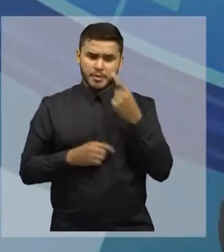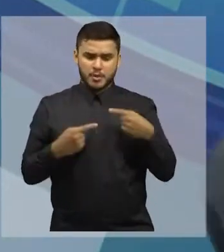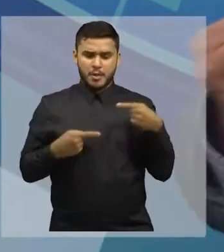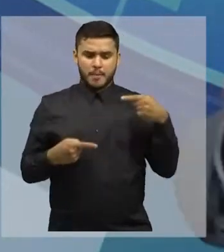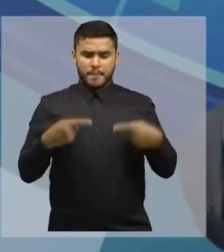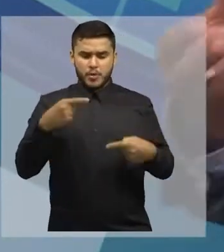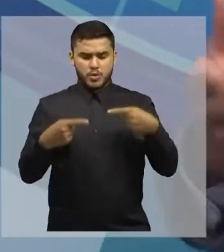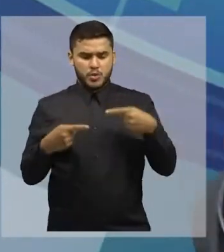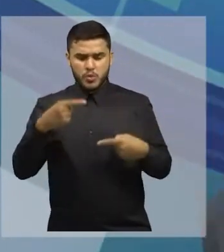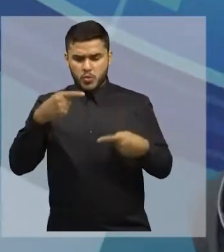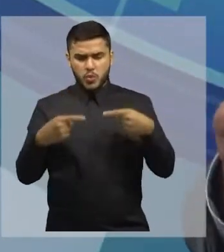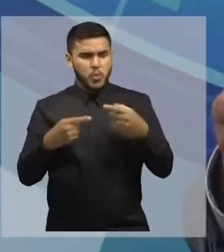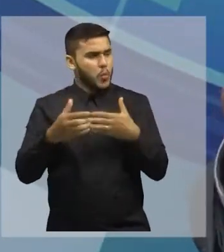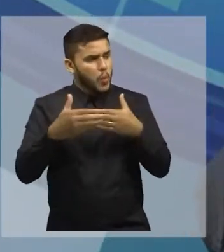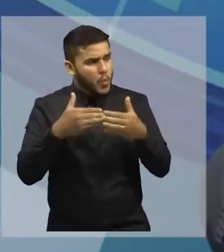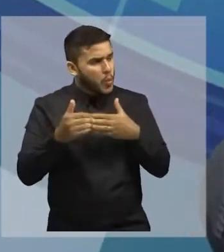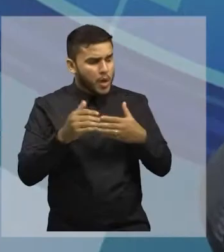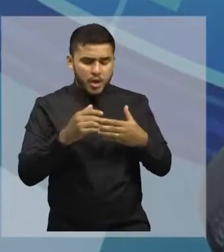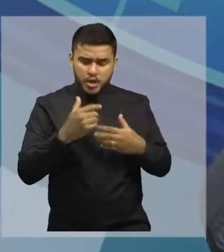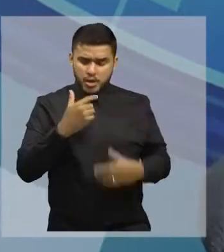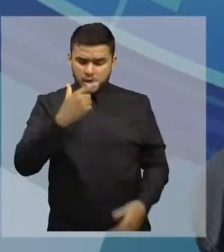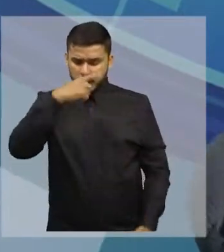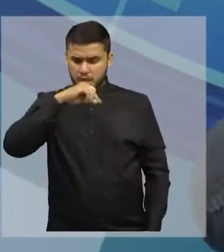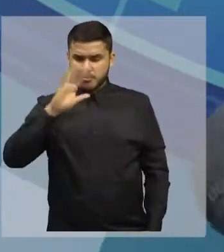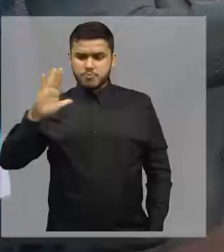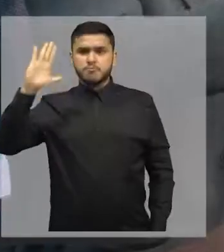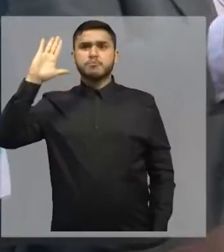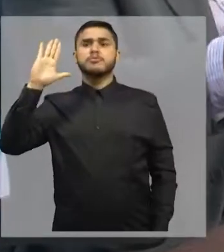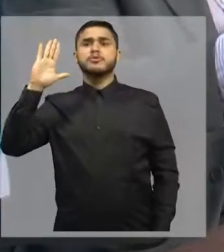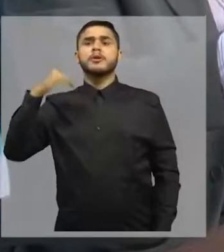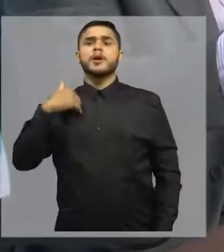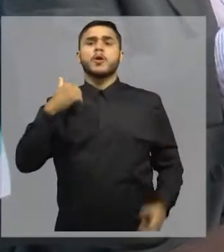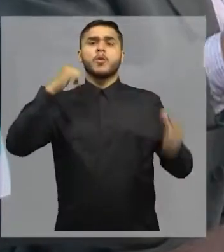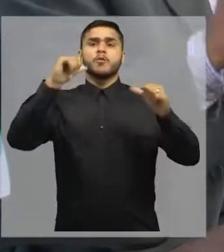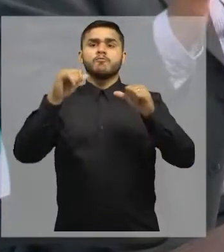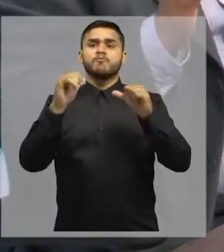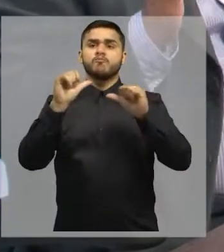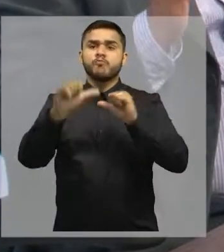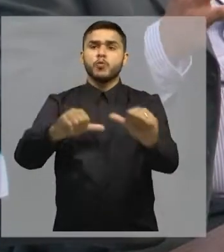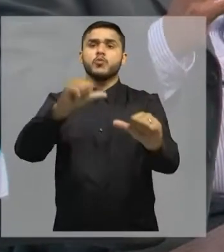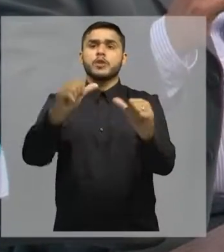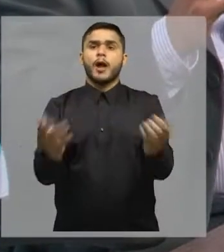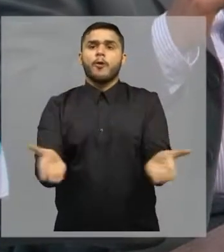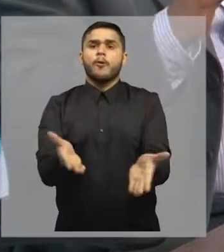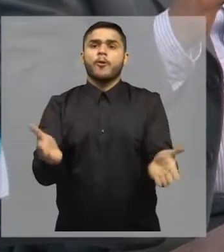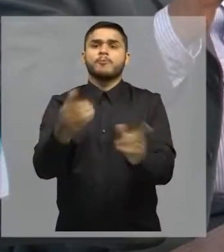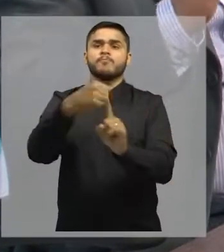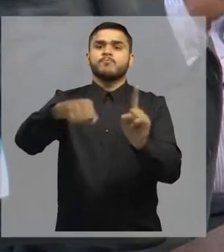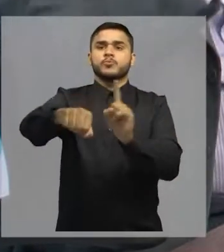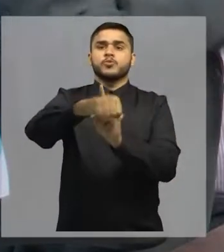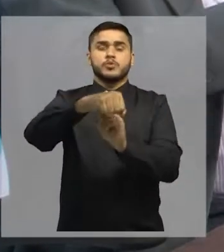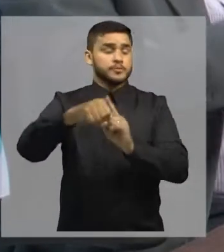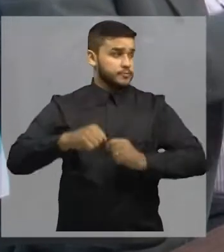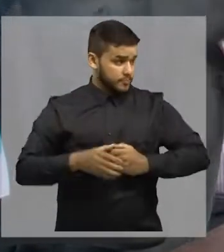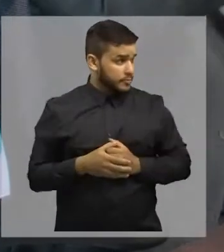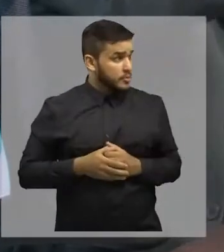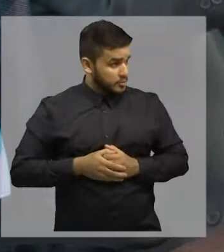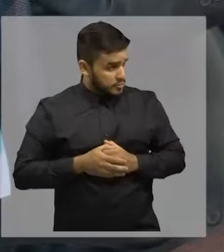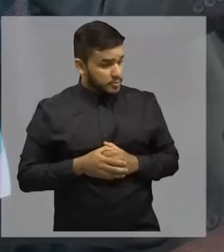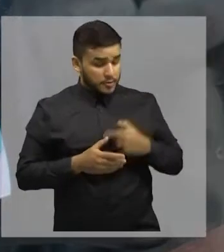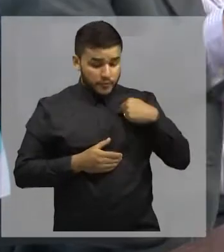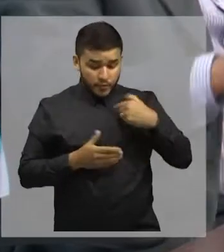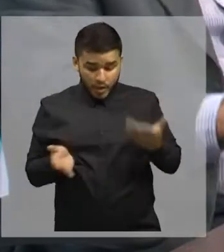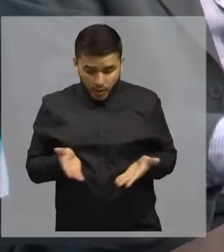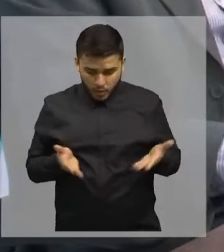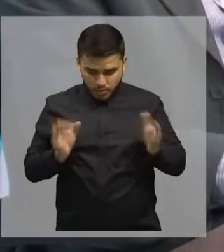política, seja o indivíduo, seja o partido, é uma tentativa de transformação do que é. Então, você trabalha na política agindo agora para o